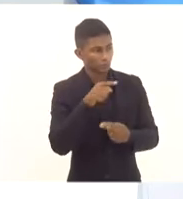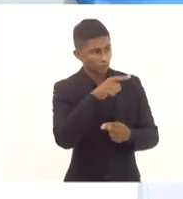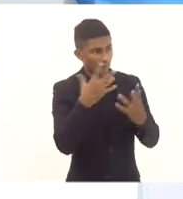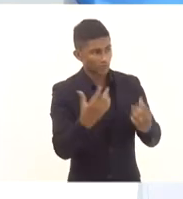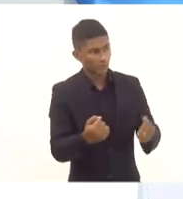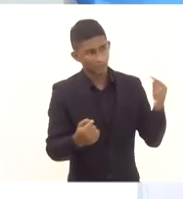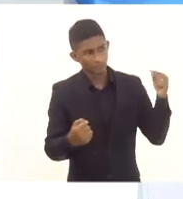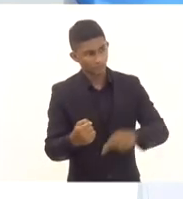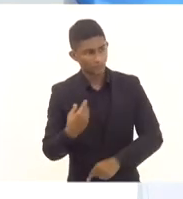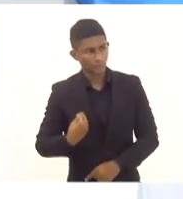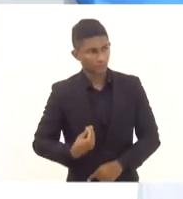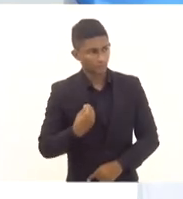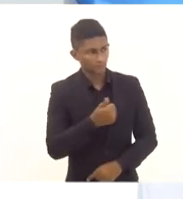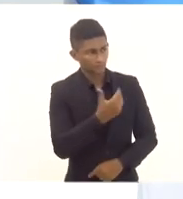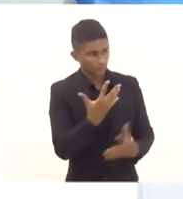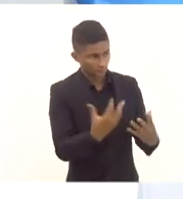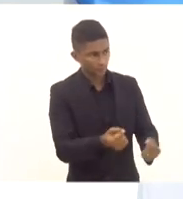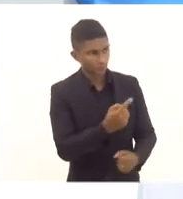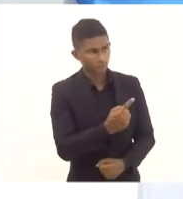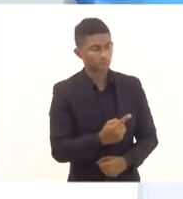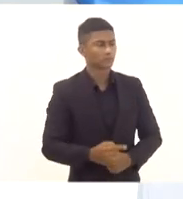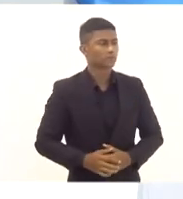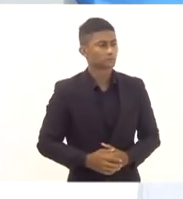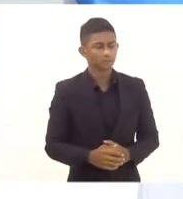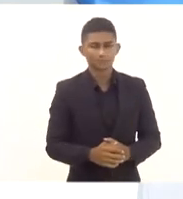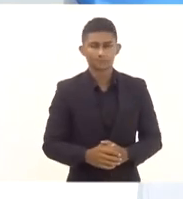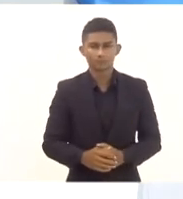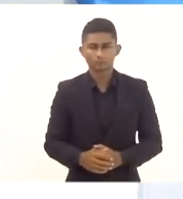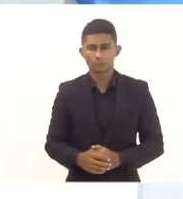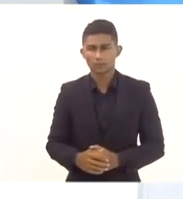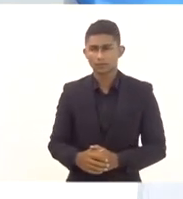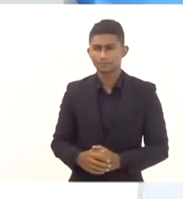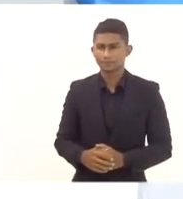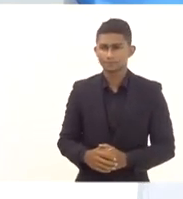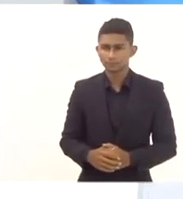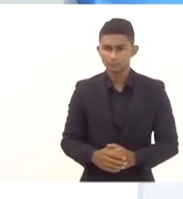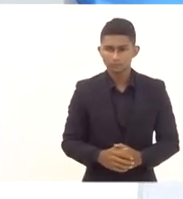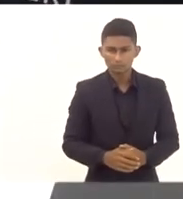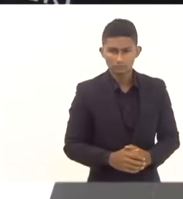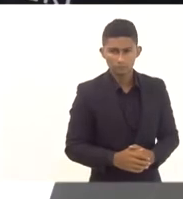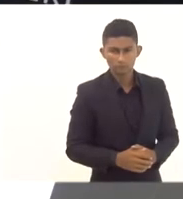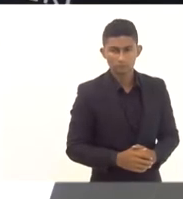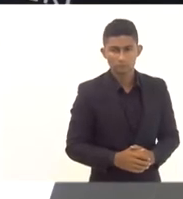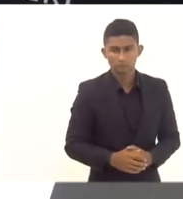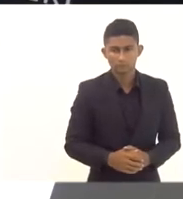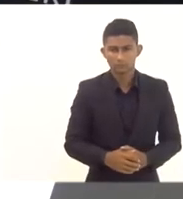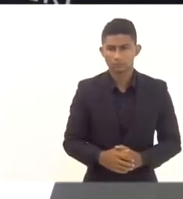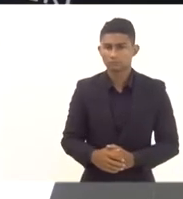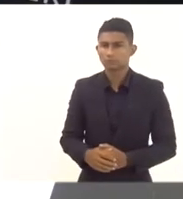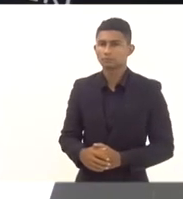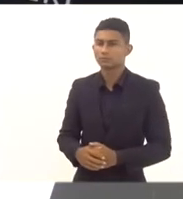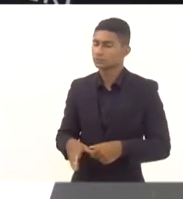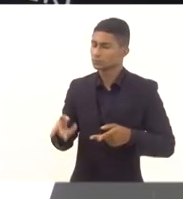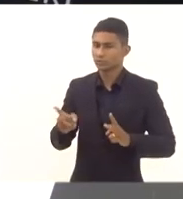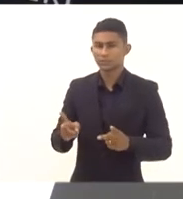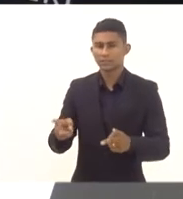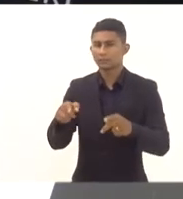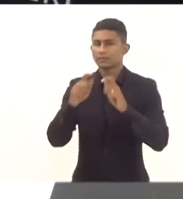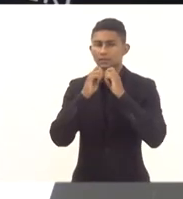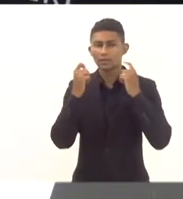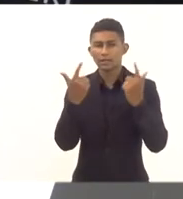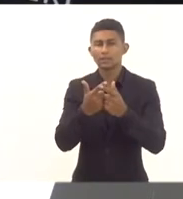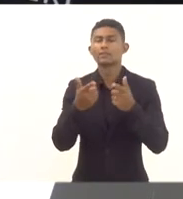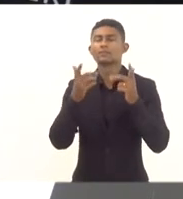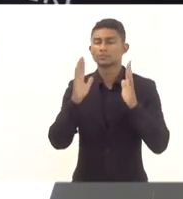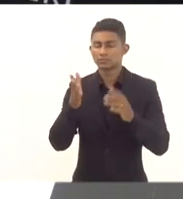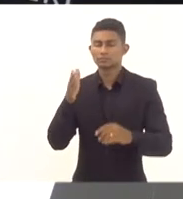demais secretários aqui ó o resultado só que eu posso posso te ajudar nessa casa aqui